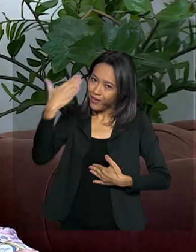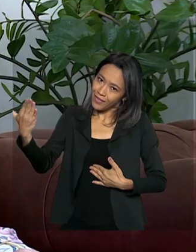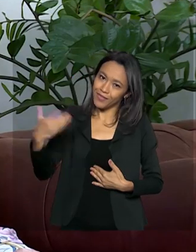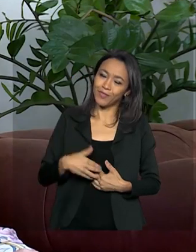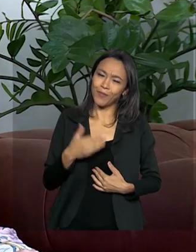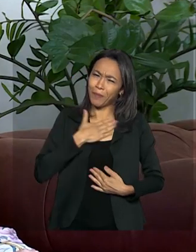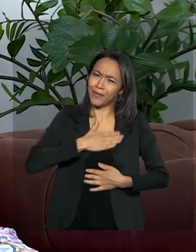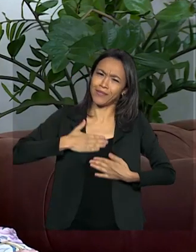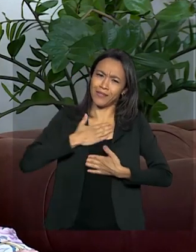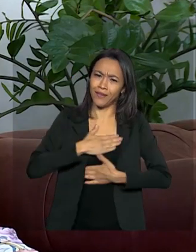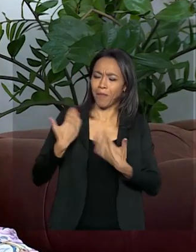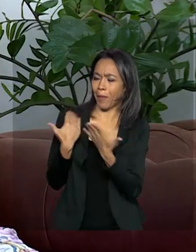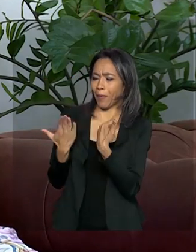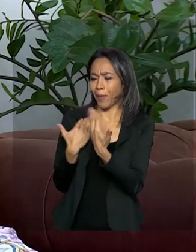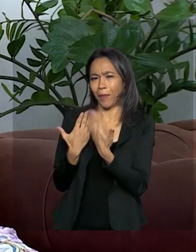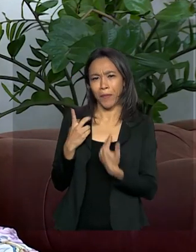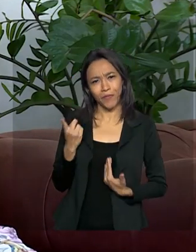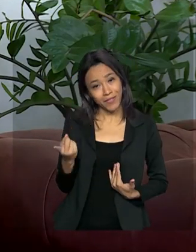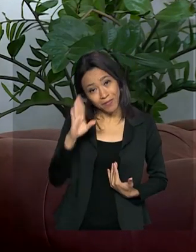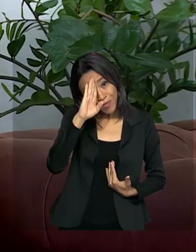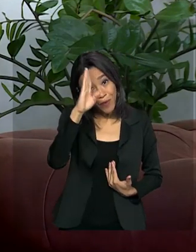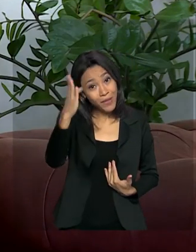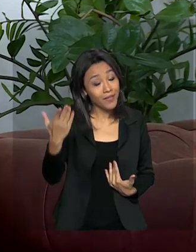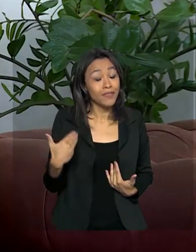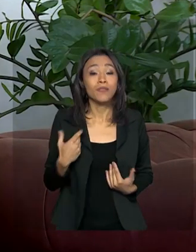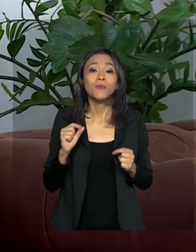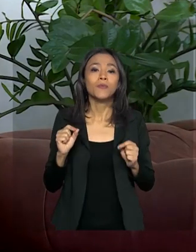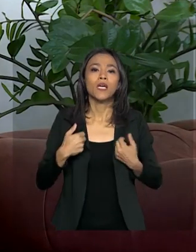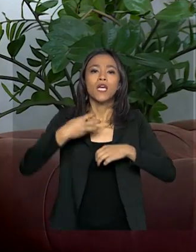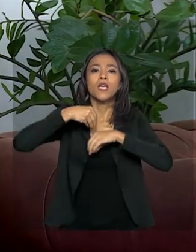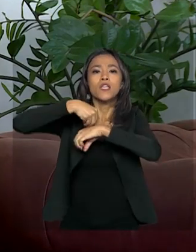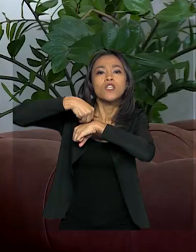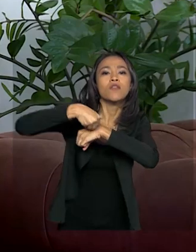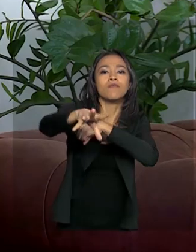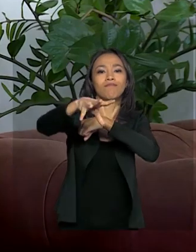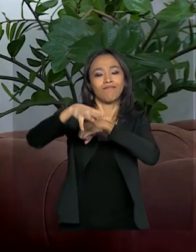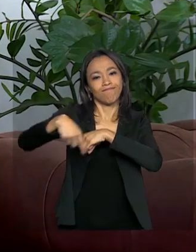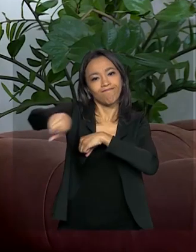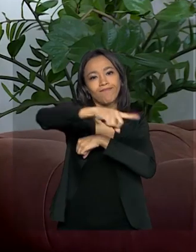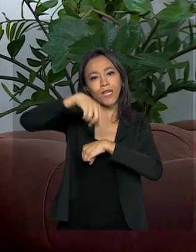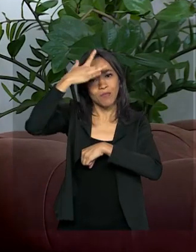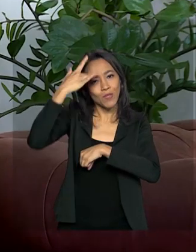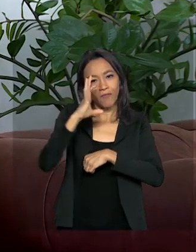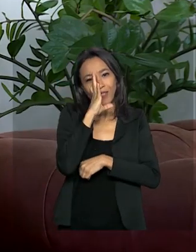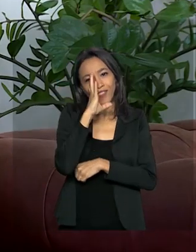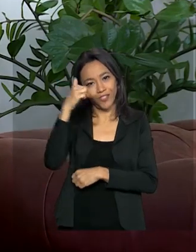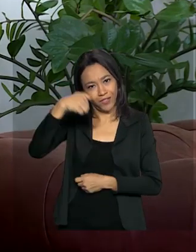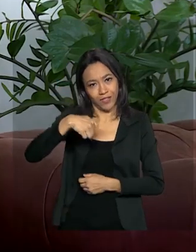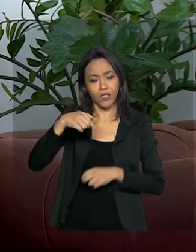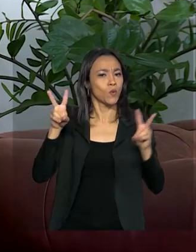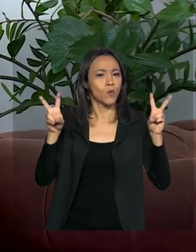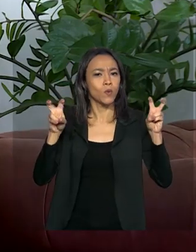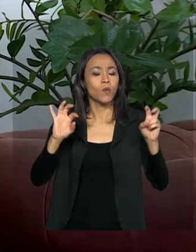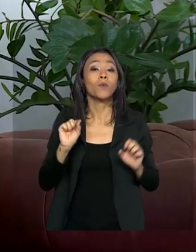te agradeço márcia foi um prazer conversar com você e principalmente poder informar as pessoas que vão nos assistir